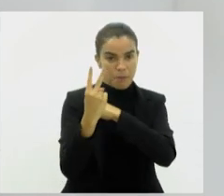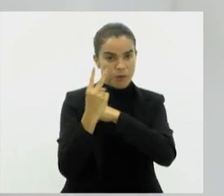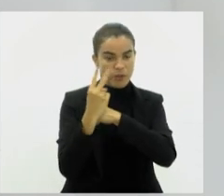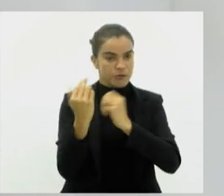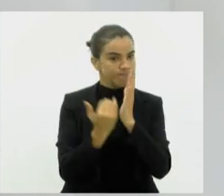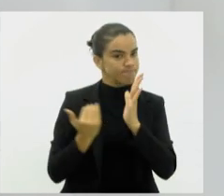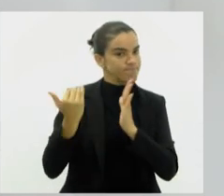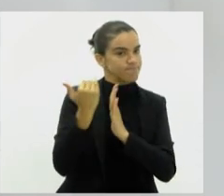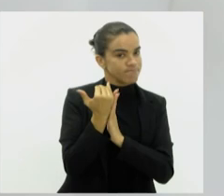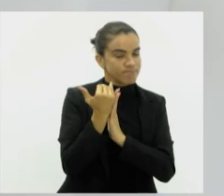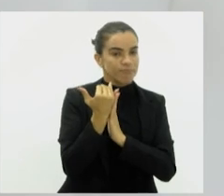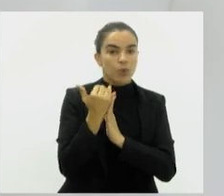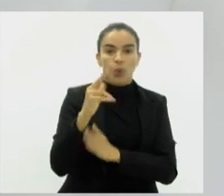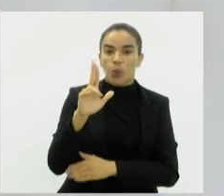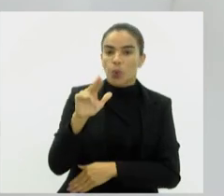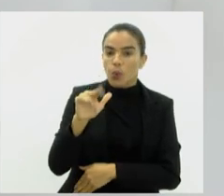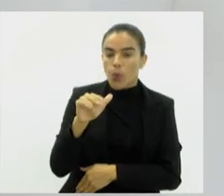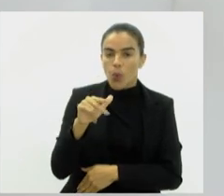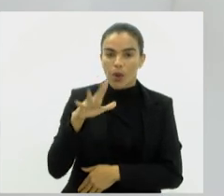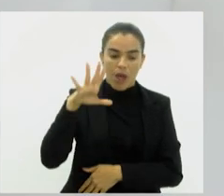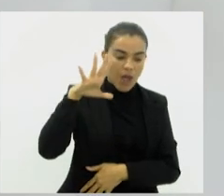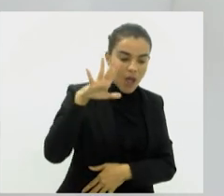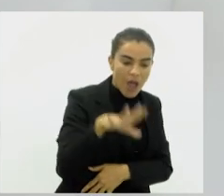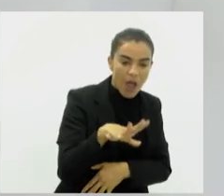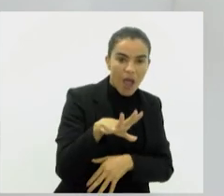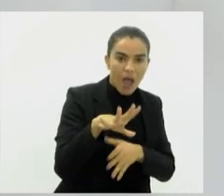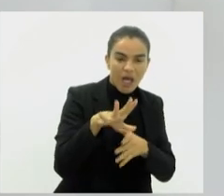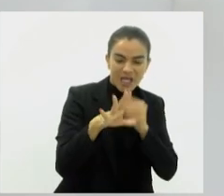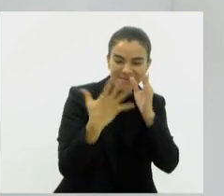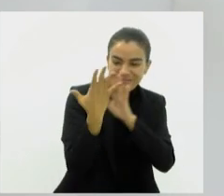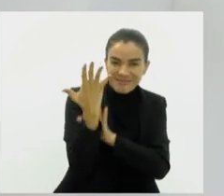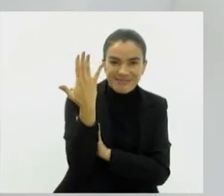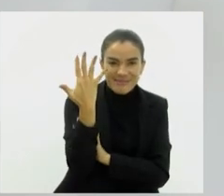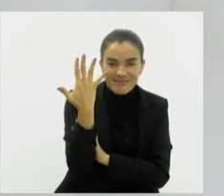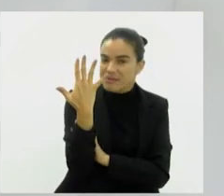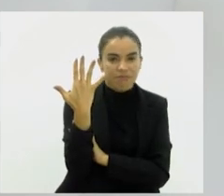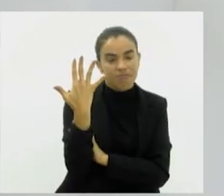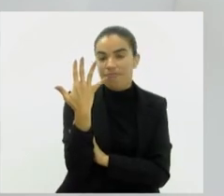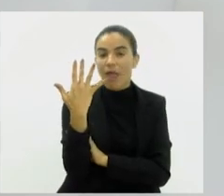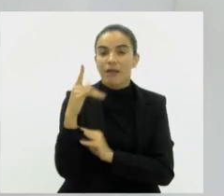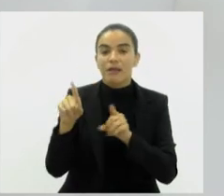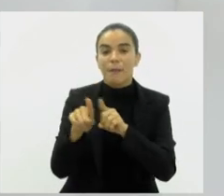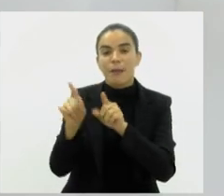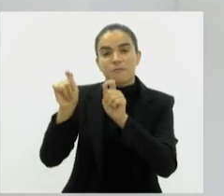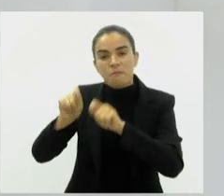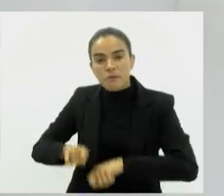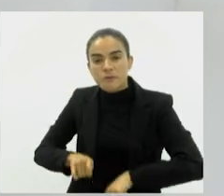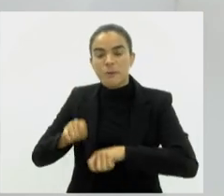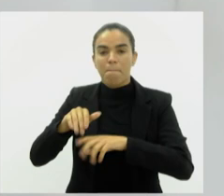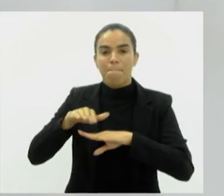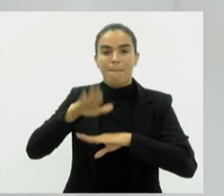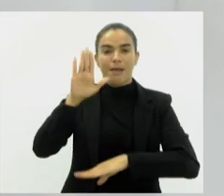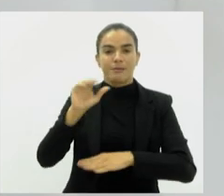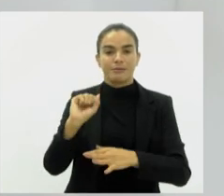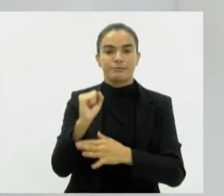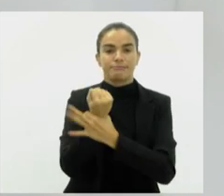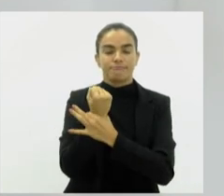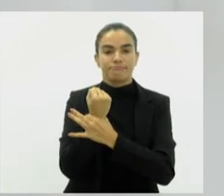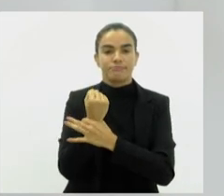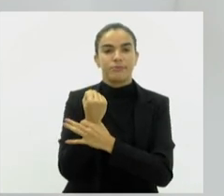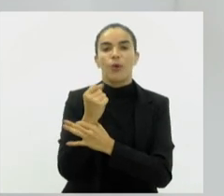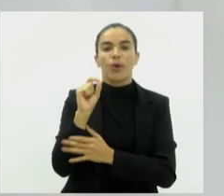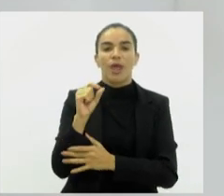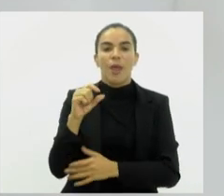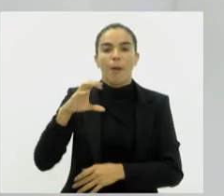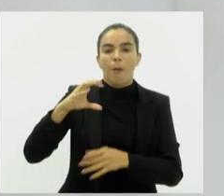máximo. Jamais colocar a mão desprotegida no escorpião e, se possível, de maneira mais segura possível, colocar ele